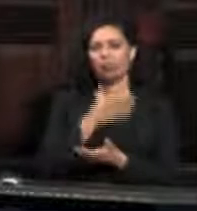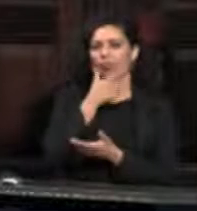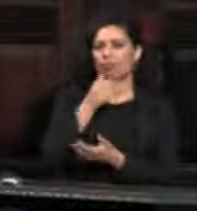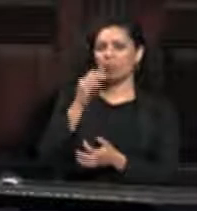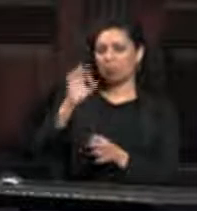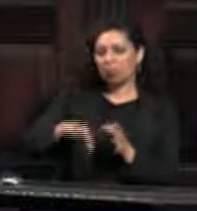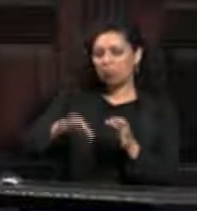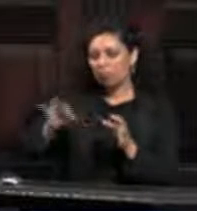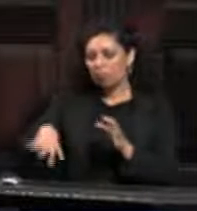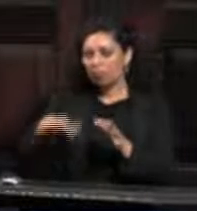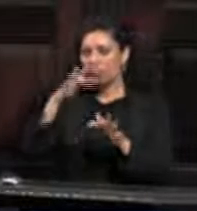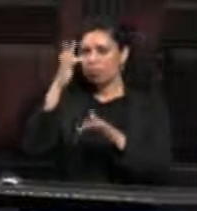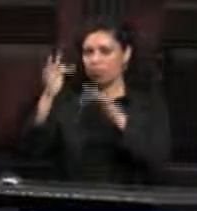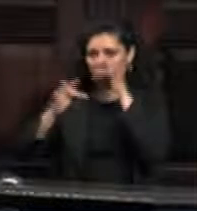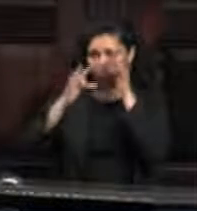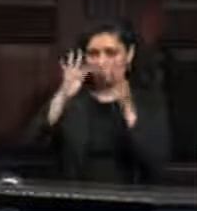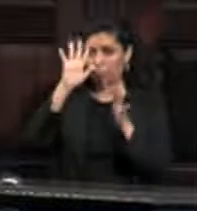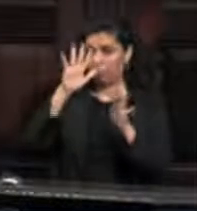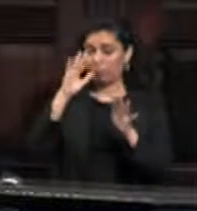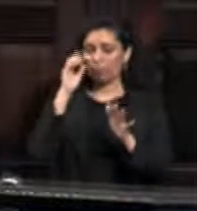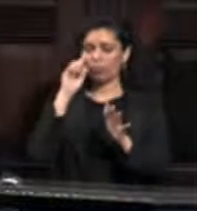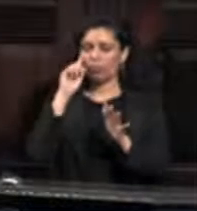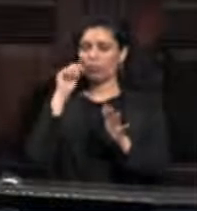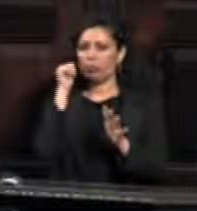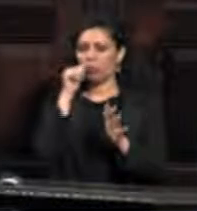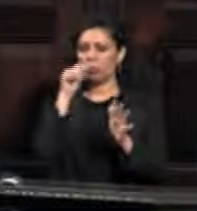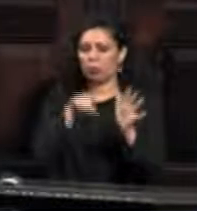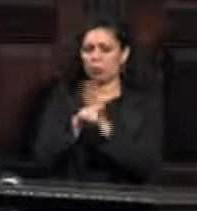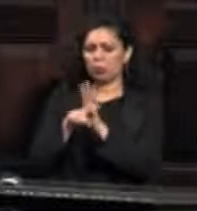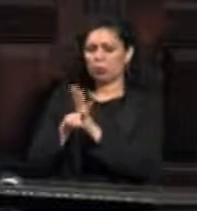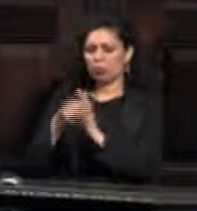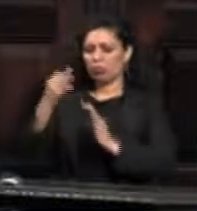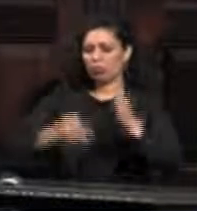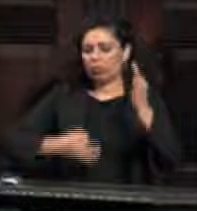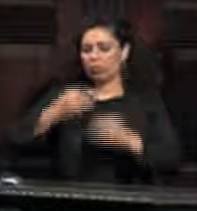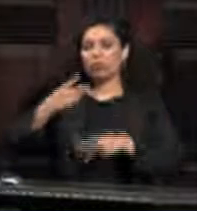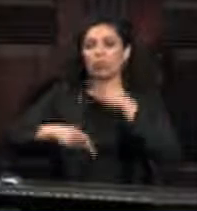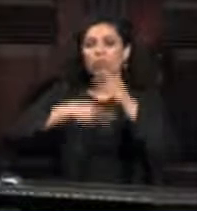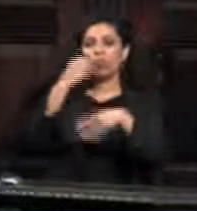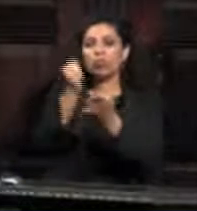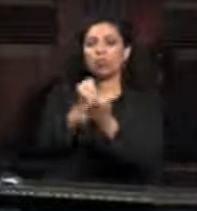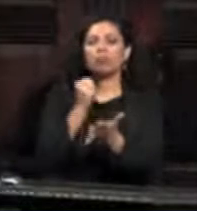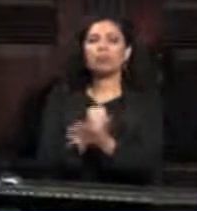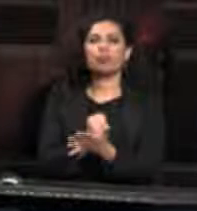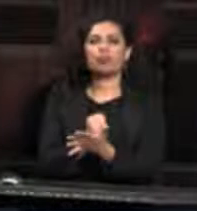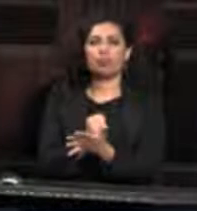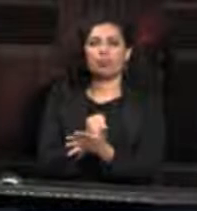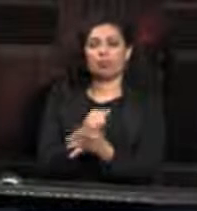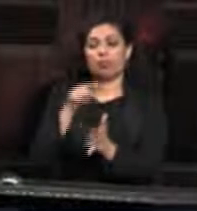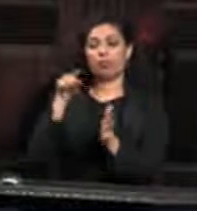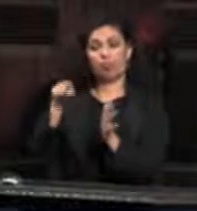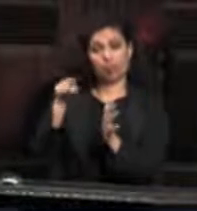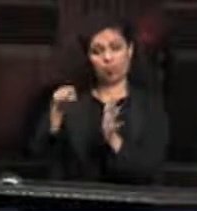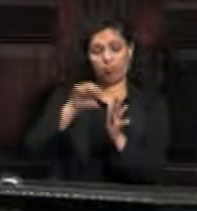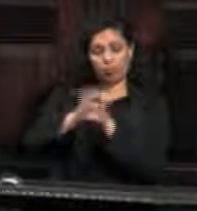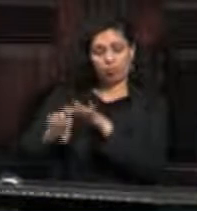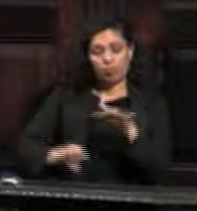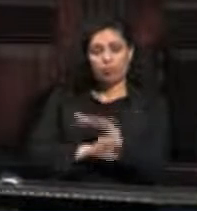CADEG. E a juíza determinou na sua sentença que por não apresentar